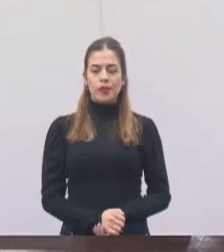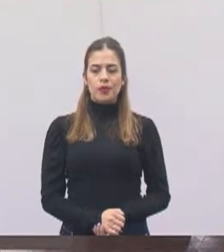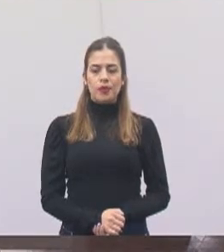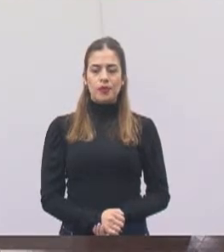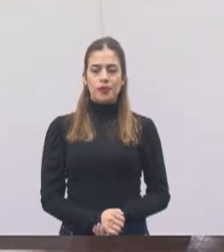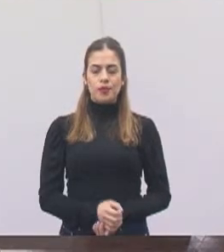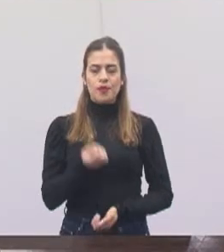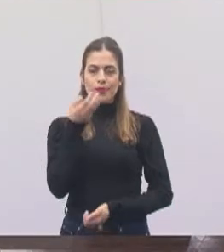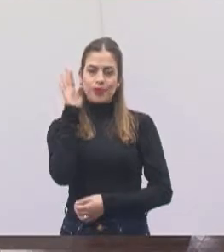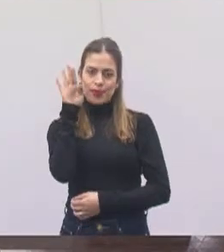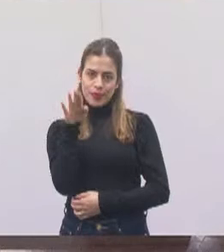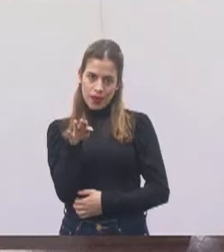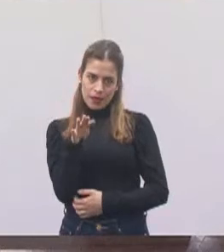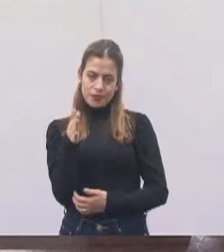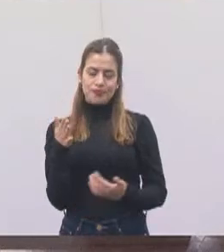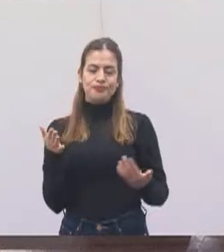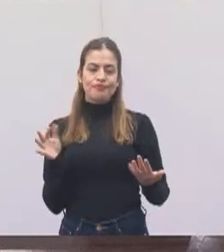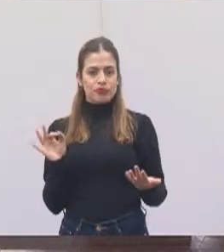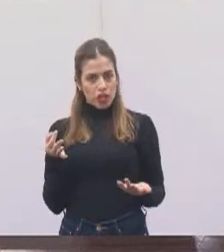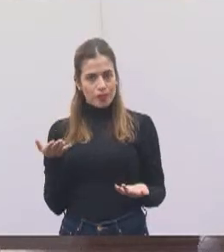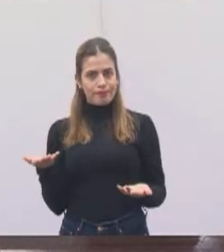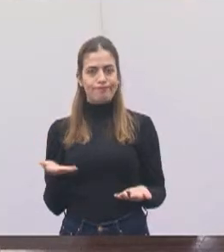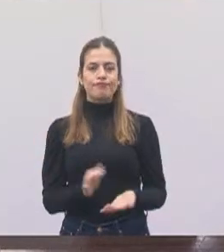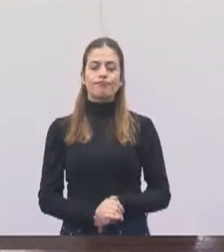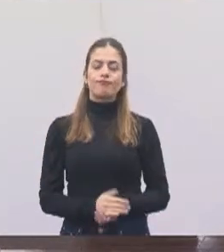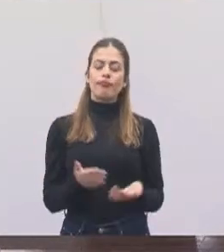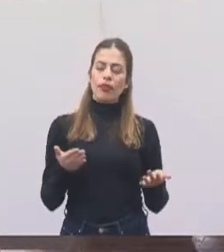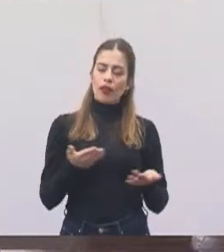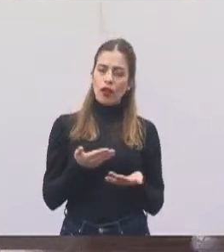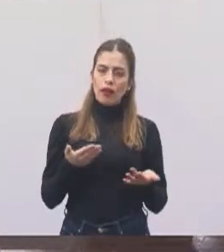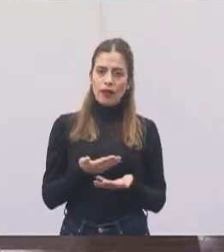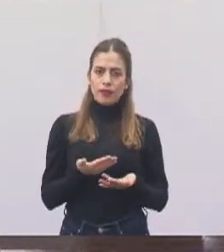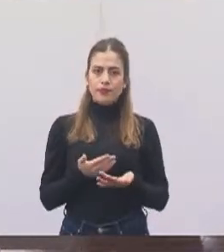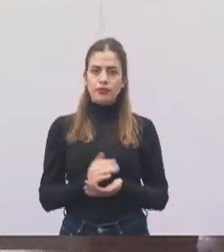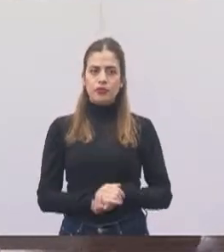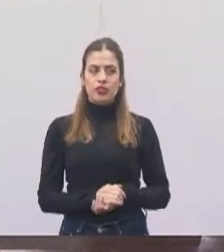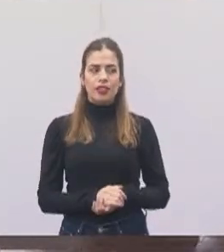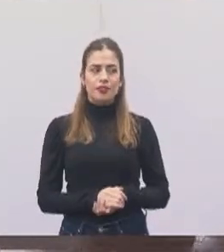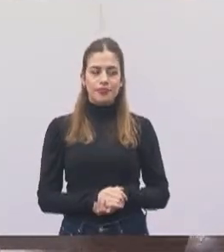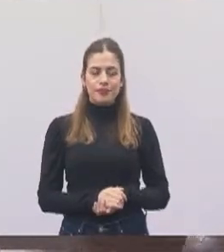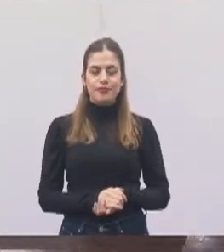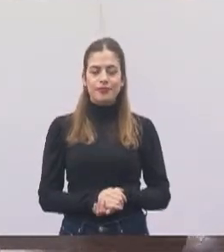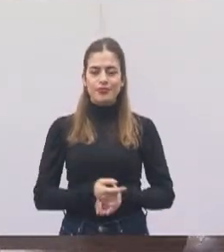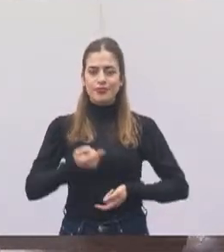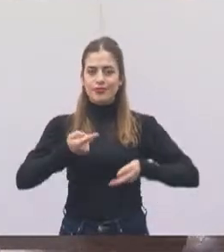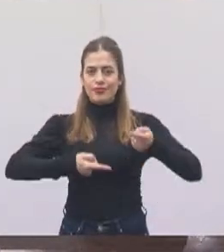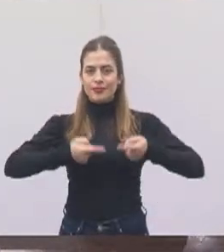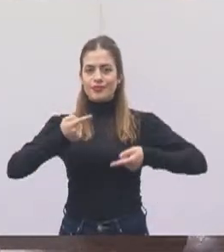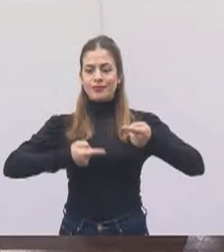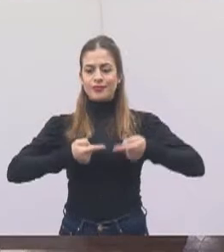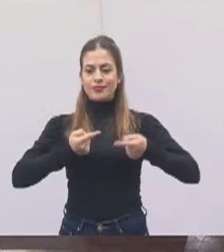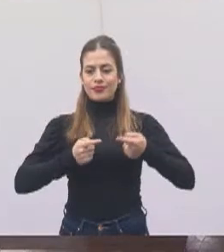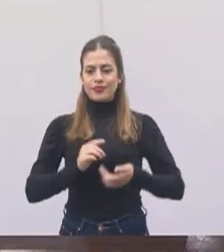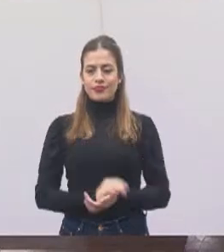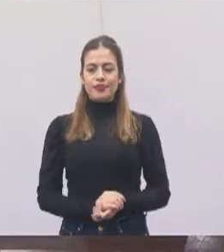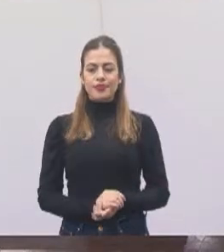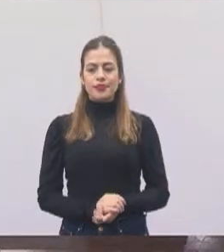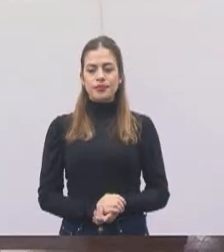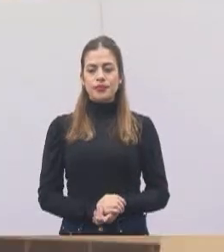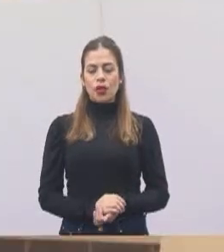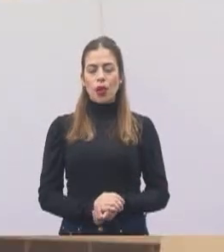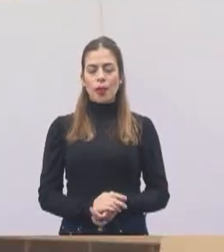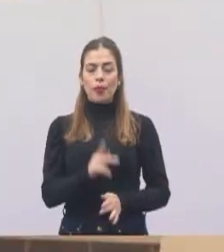Boa tarde já. Nós estamos agora no momento da discussão sobre